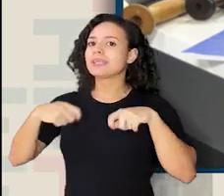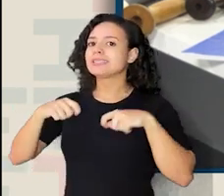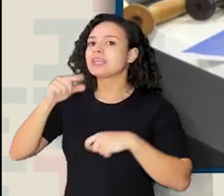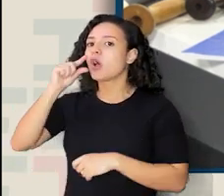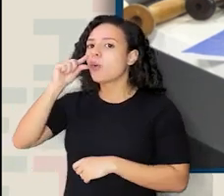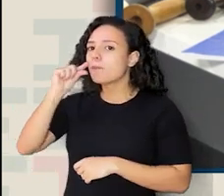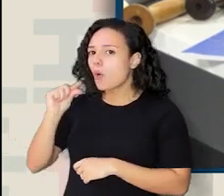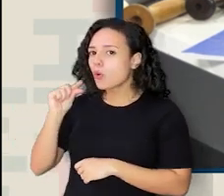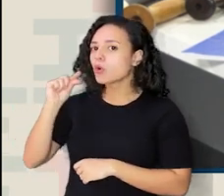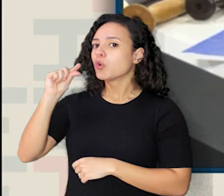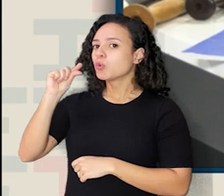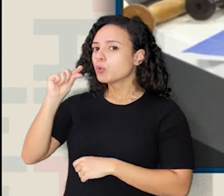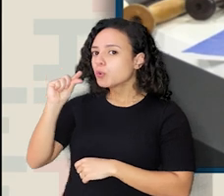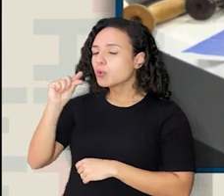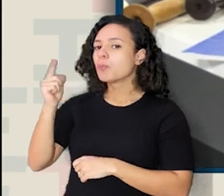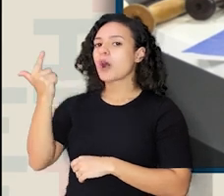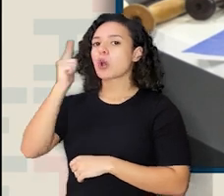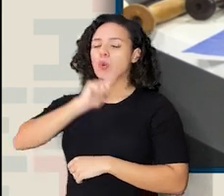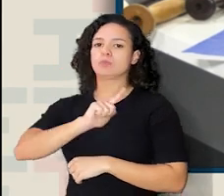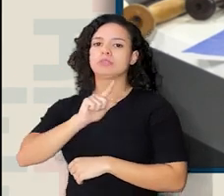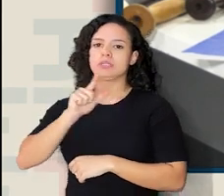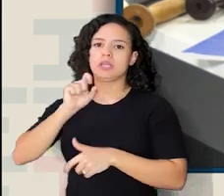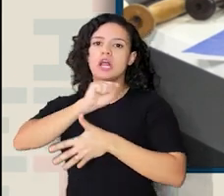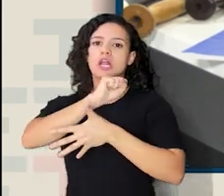para atingir essa nota